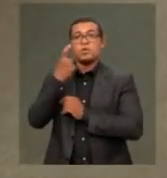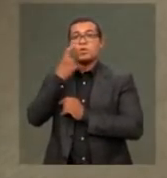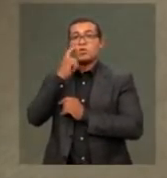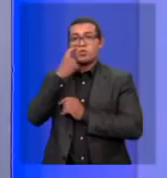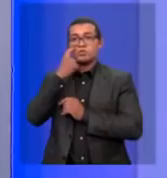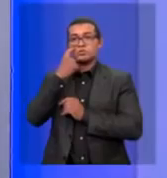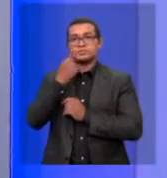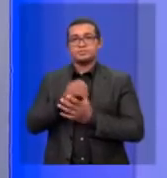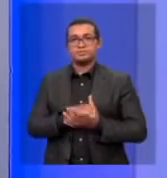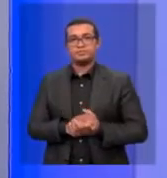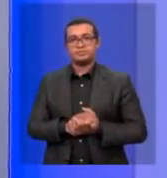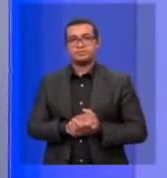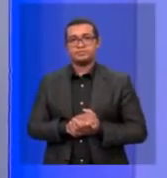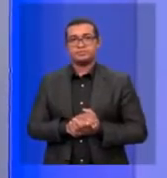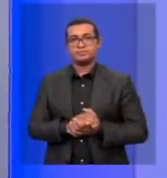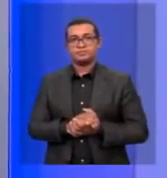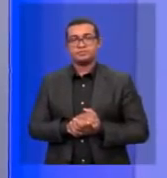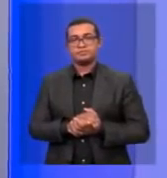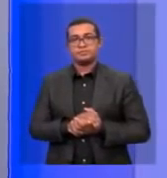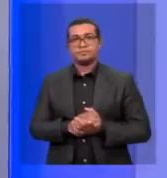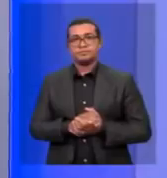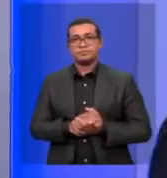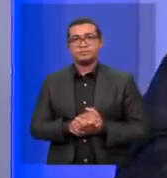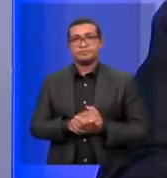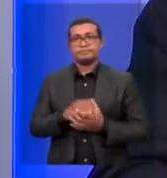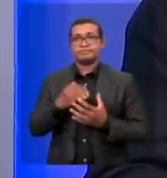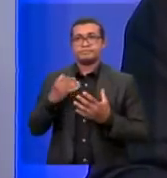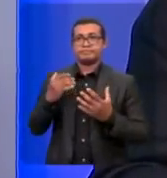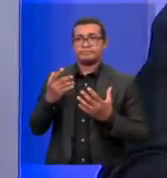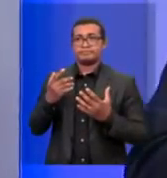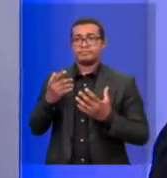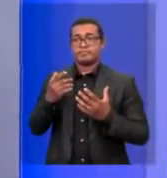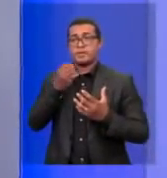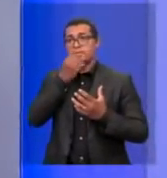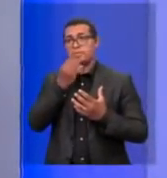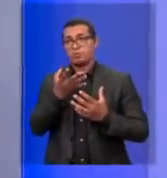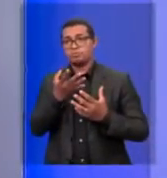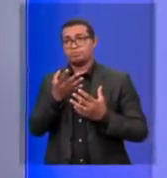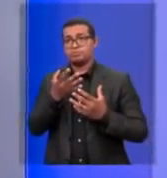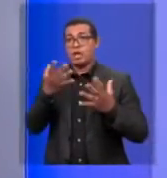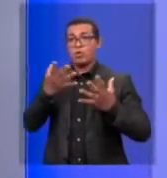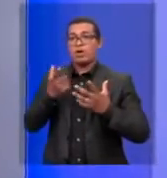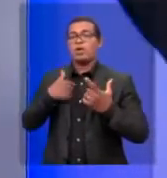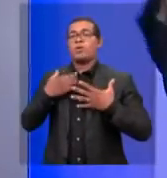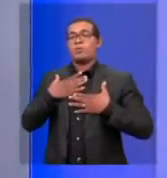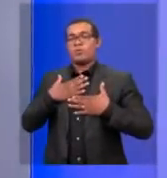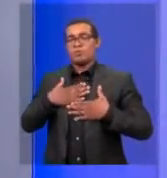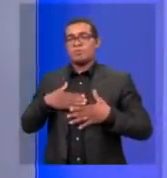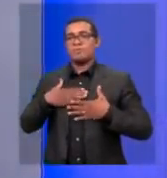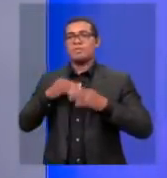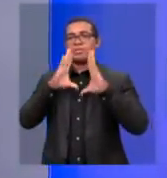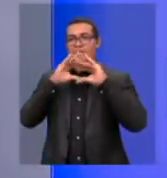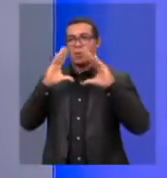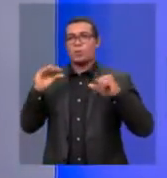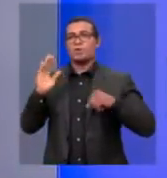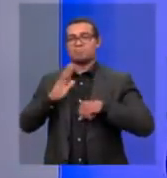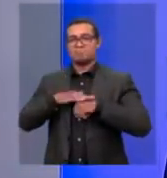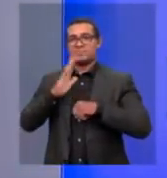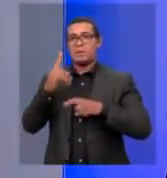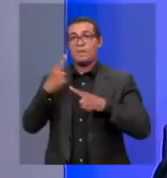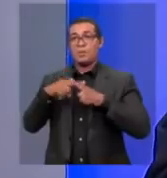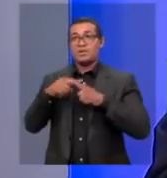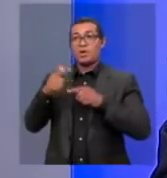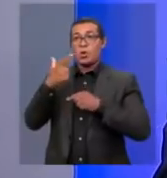ok vai fazer é é bom agora fiquei mais tranquilo a equipe que alguns outros candidatos começaram a